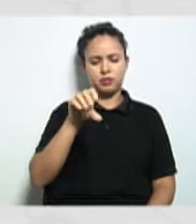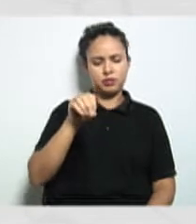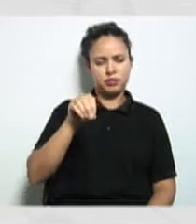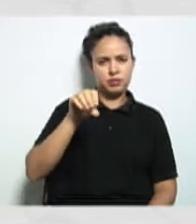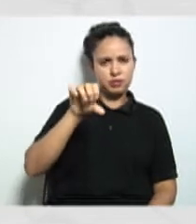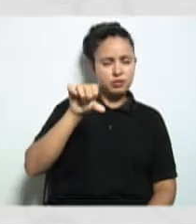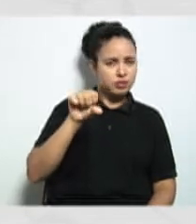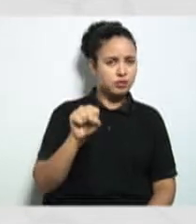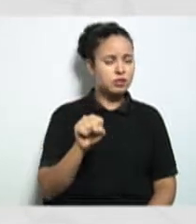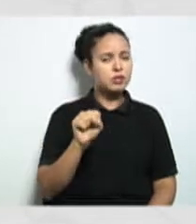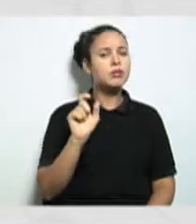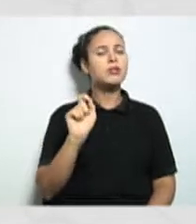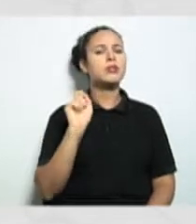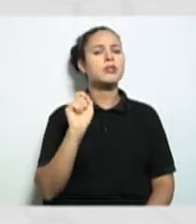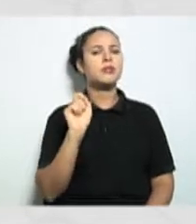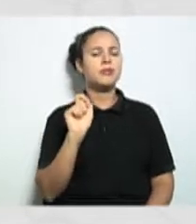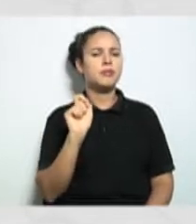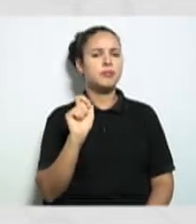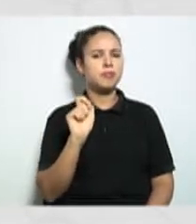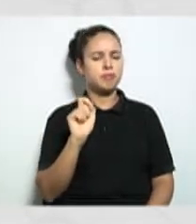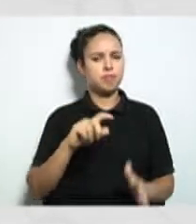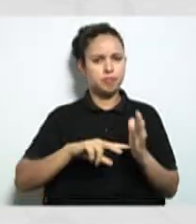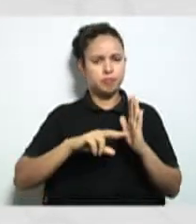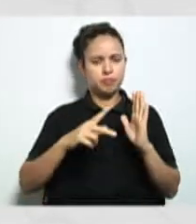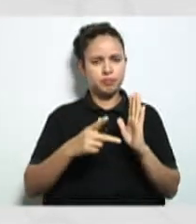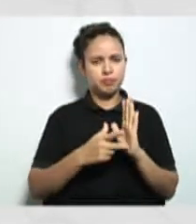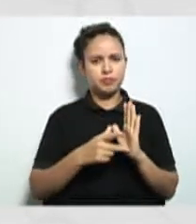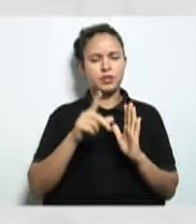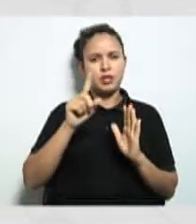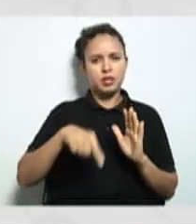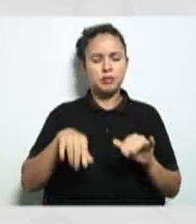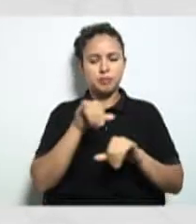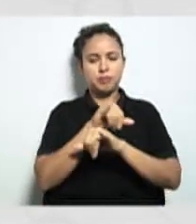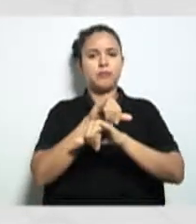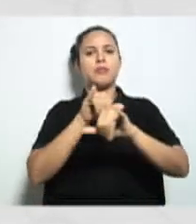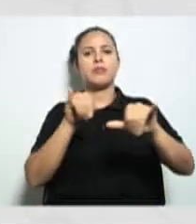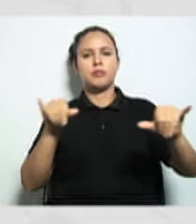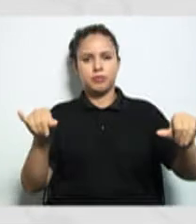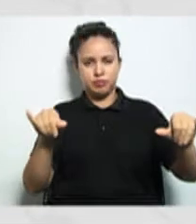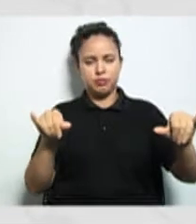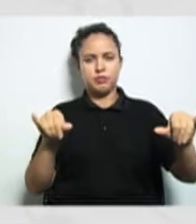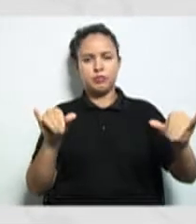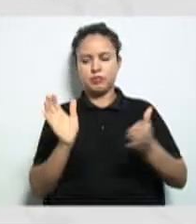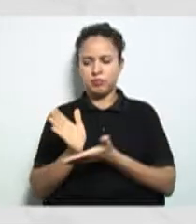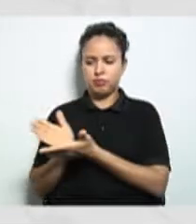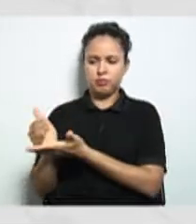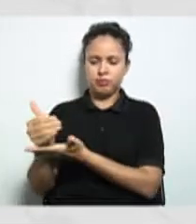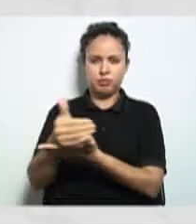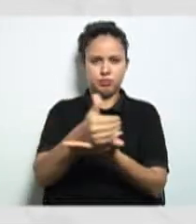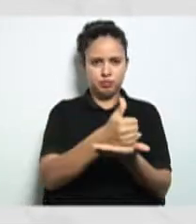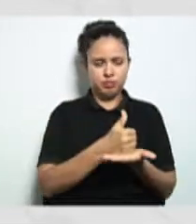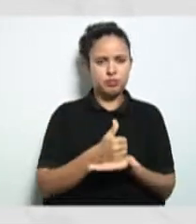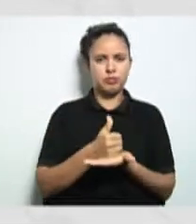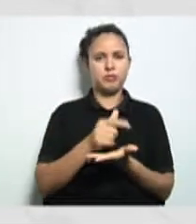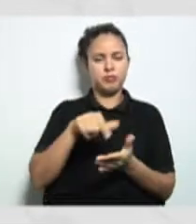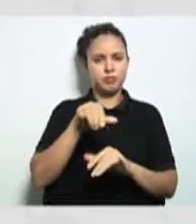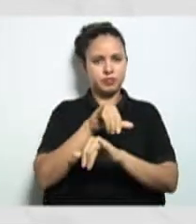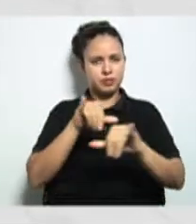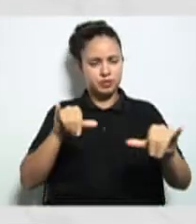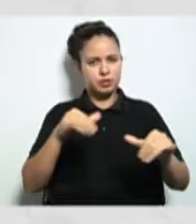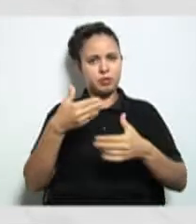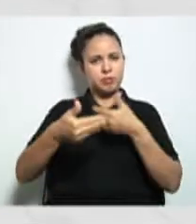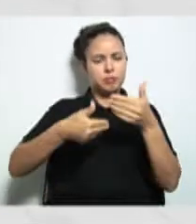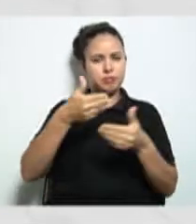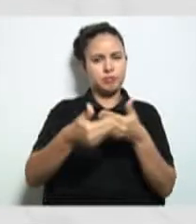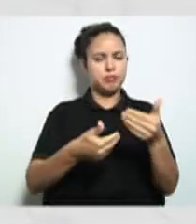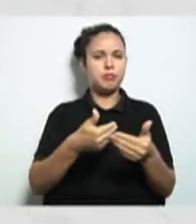com 6 números? Não, esses dados são todas as informações. Olha, no processo de construção de conhecimento, primeiro